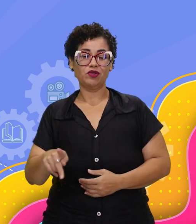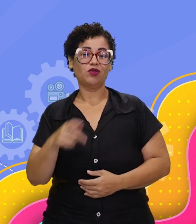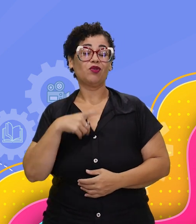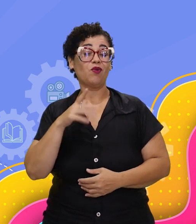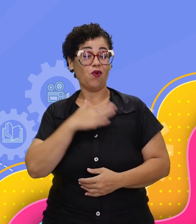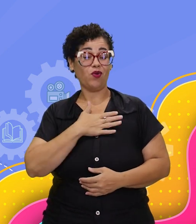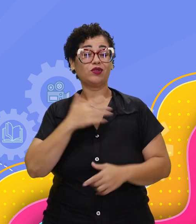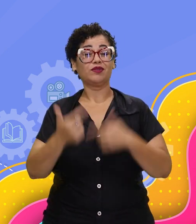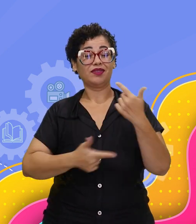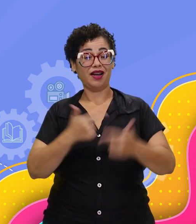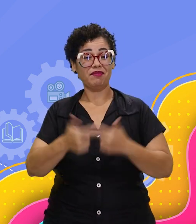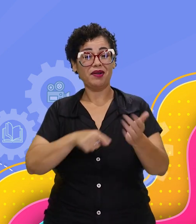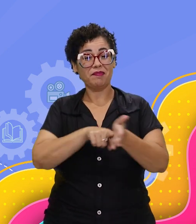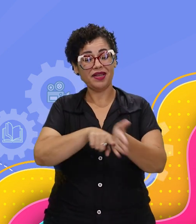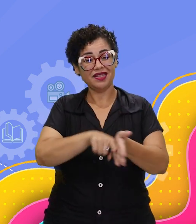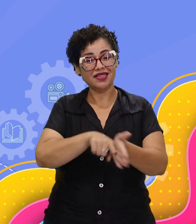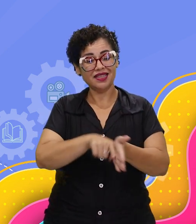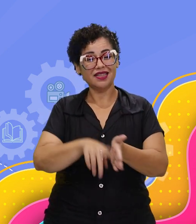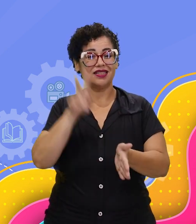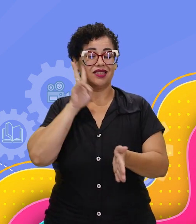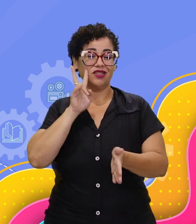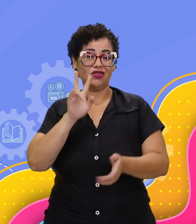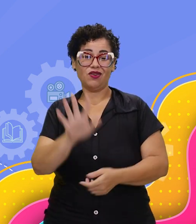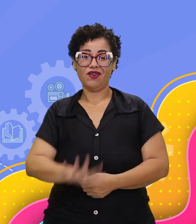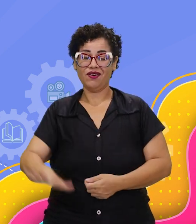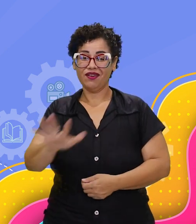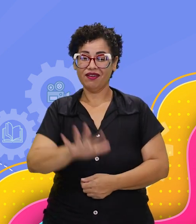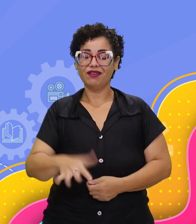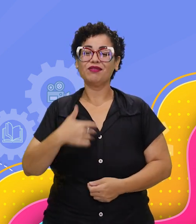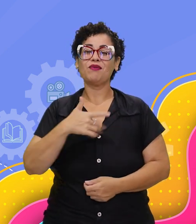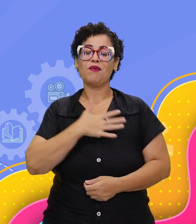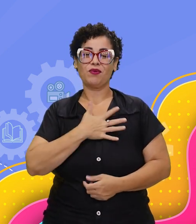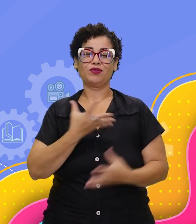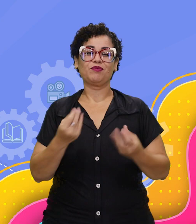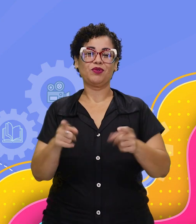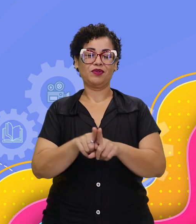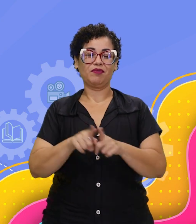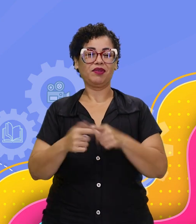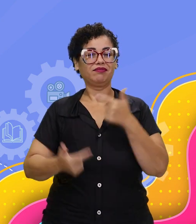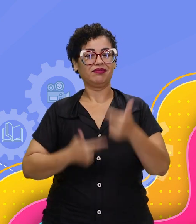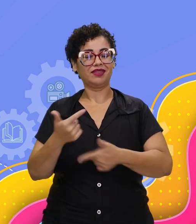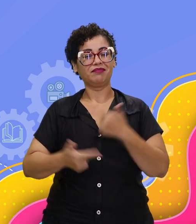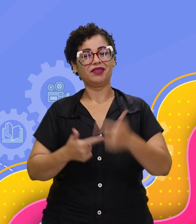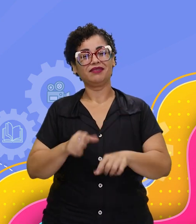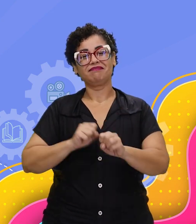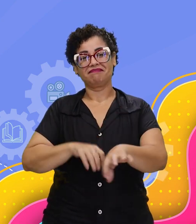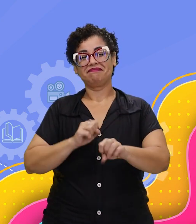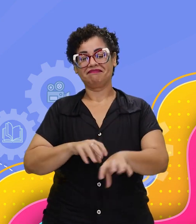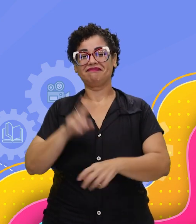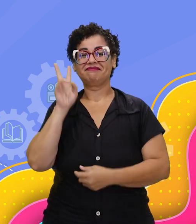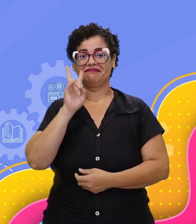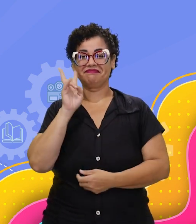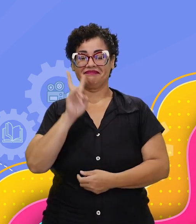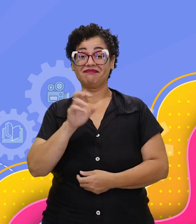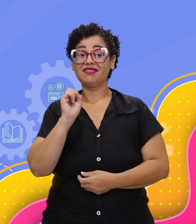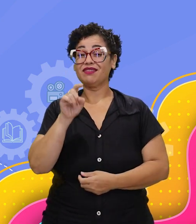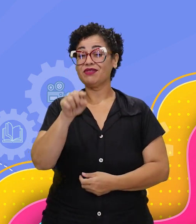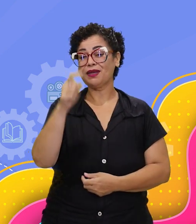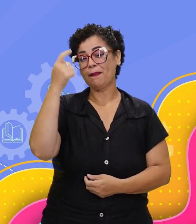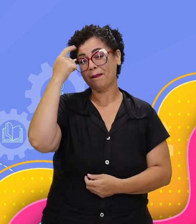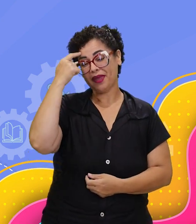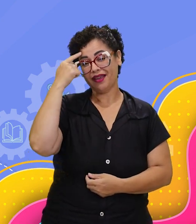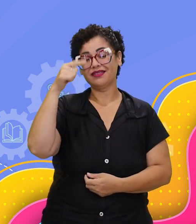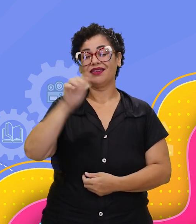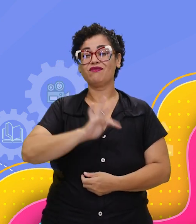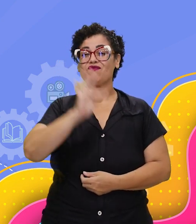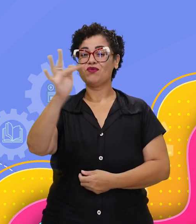historiadora, gosto muito de realizar pesquisas na área da história e gosto muito também de atuar como professora de história. E se